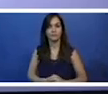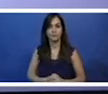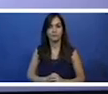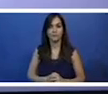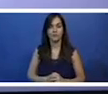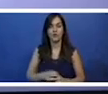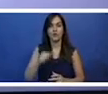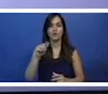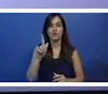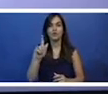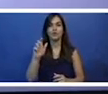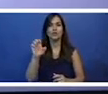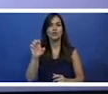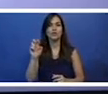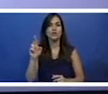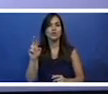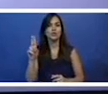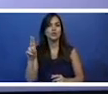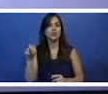O gerúndio pode apresentar